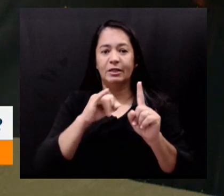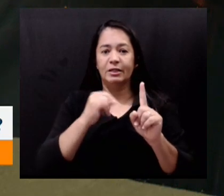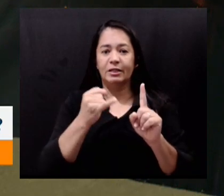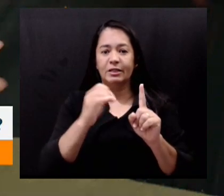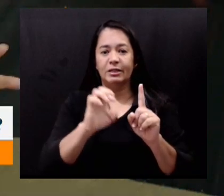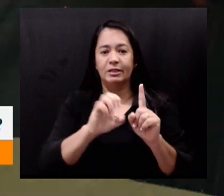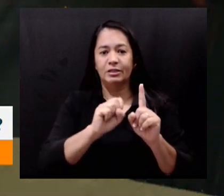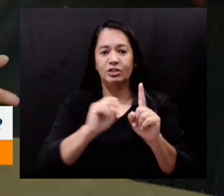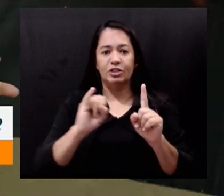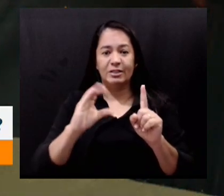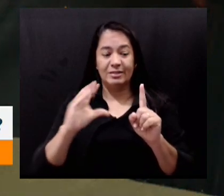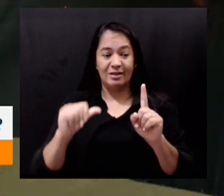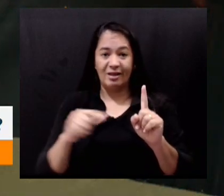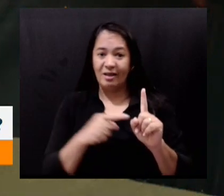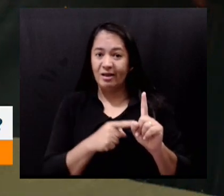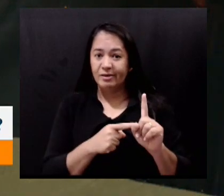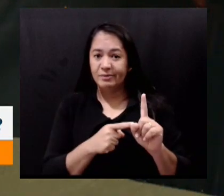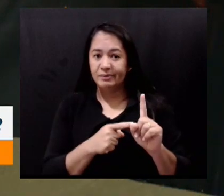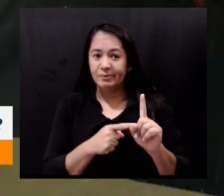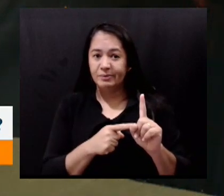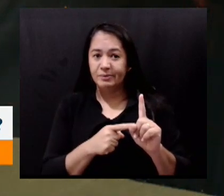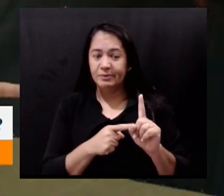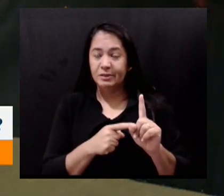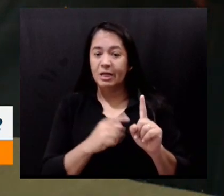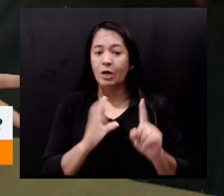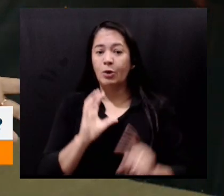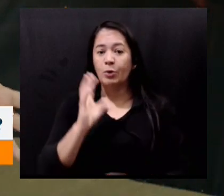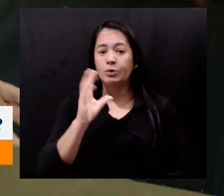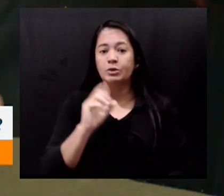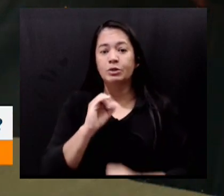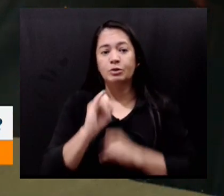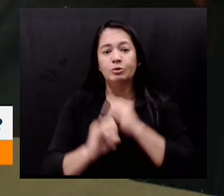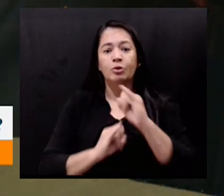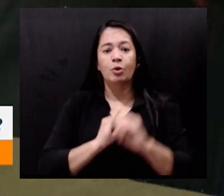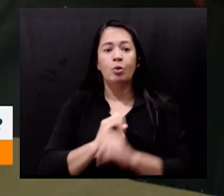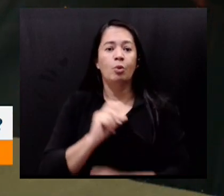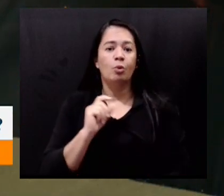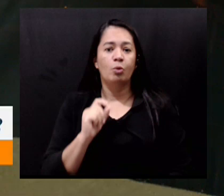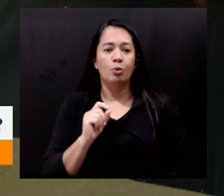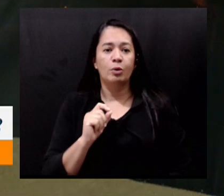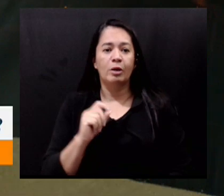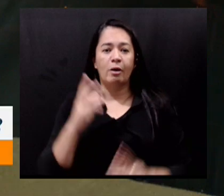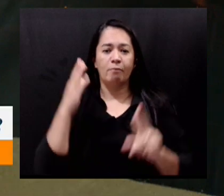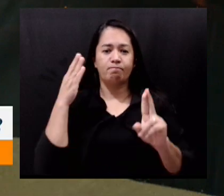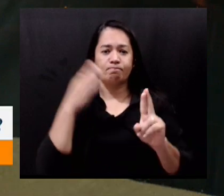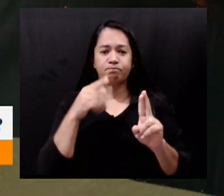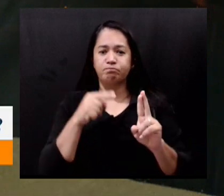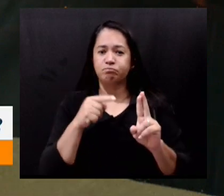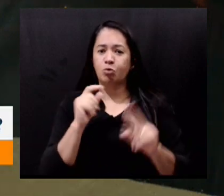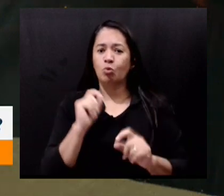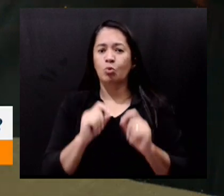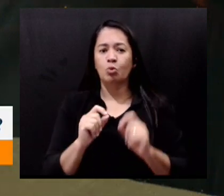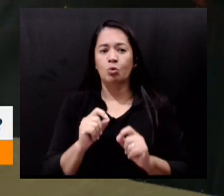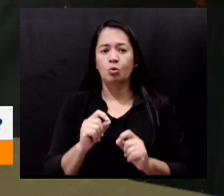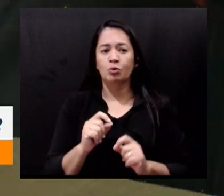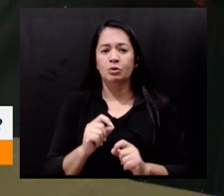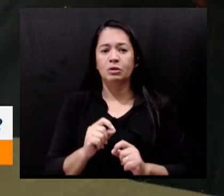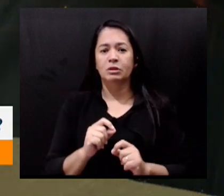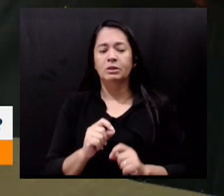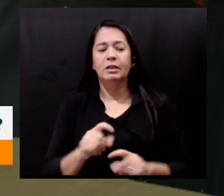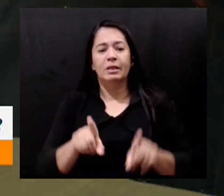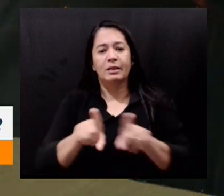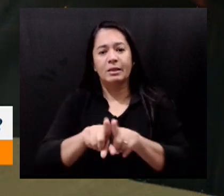que, teve situações na internet, referente a ela e o Whindersson Nunes, e aí ela foi